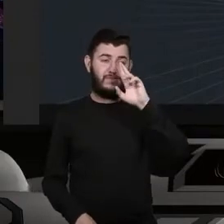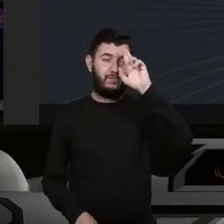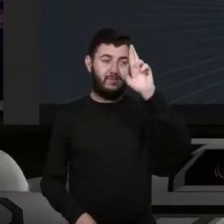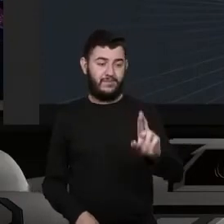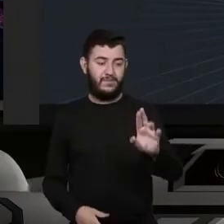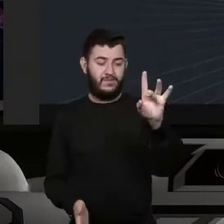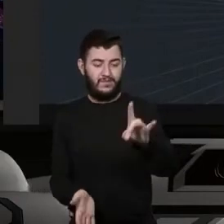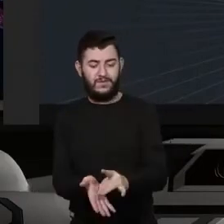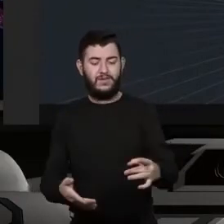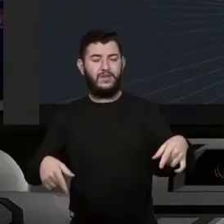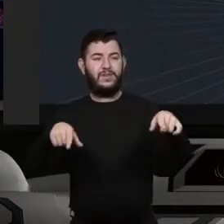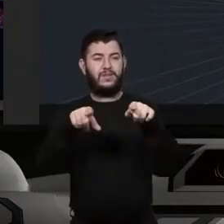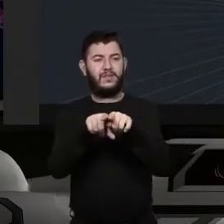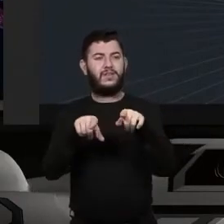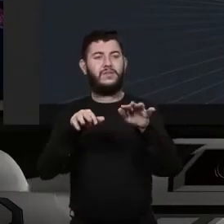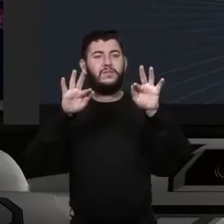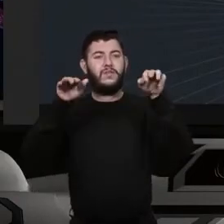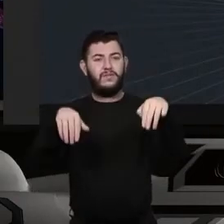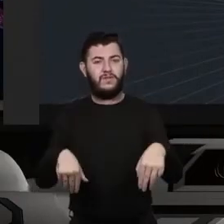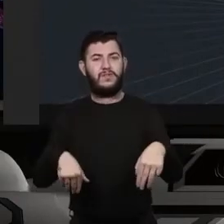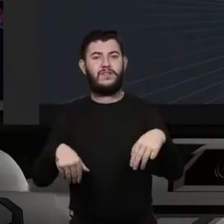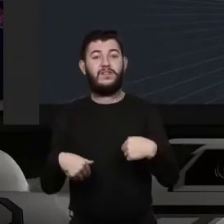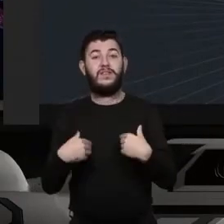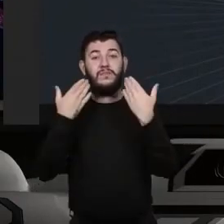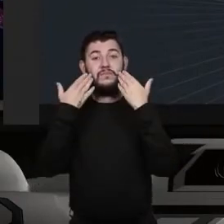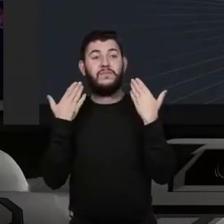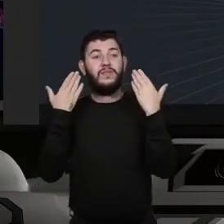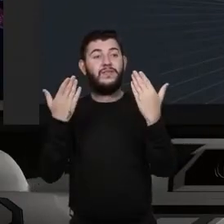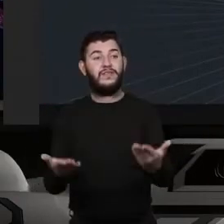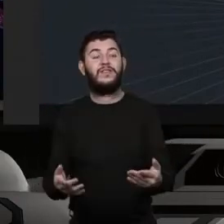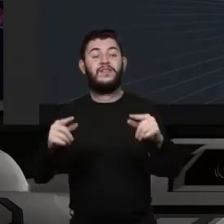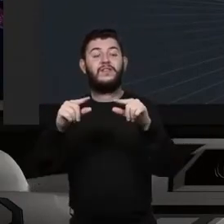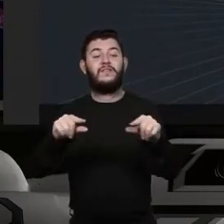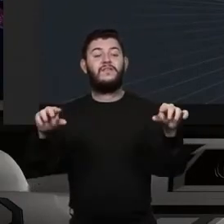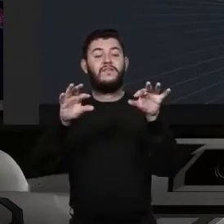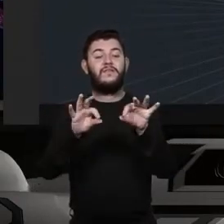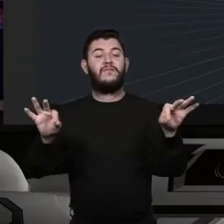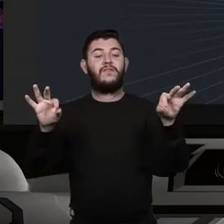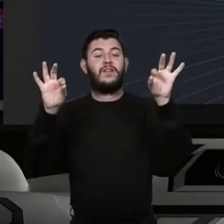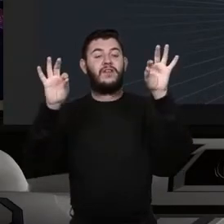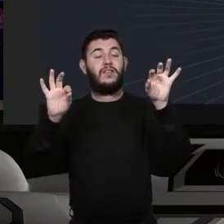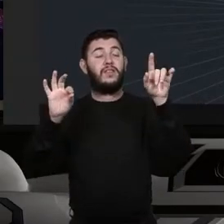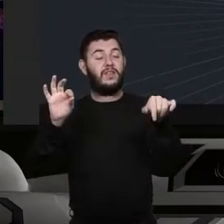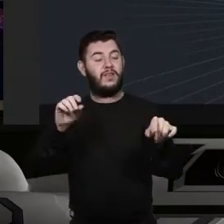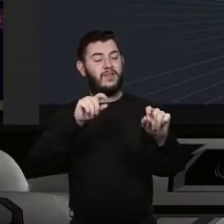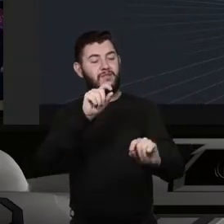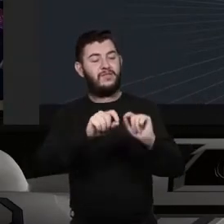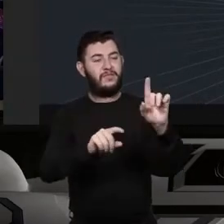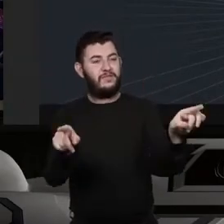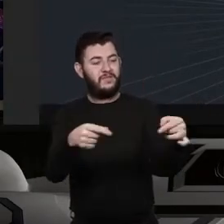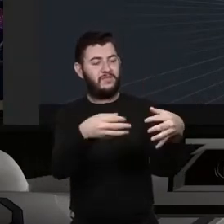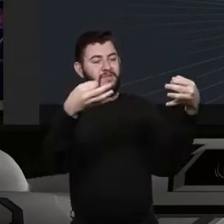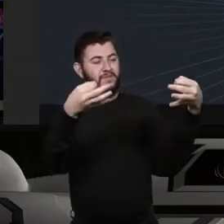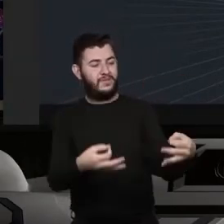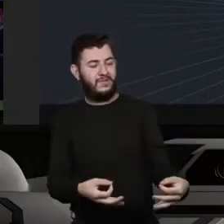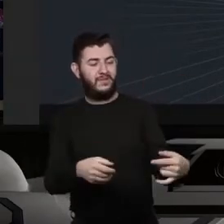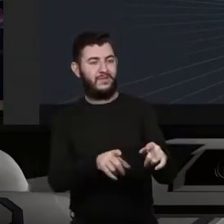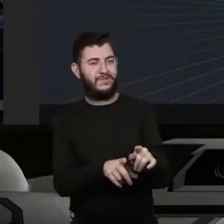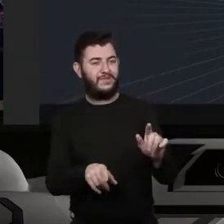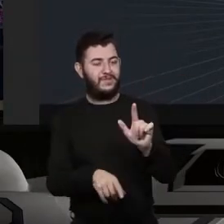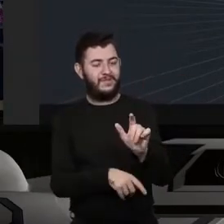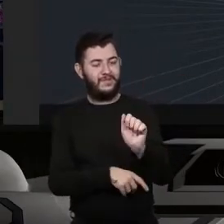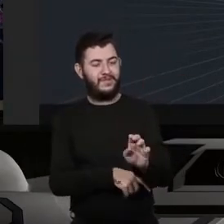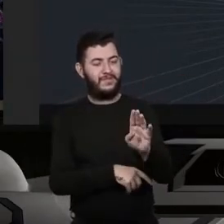E aqui eu termino a apresentação com uma frase que eu acho que movimenta muito, né, o nosso laboratório, que é: não